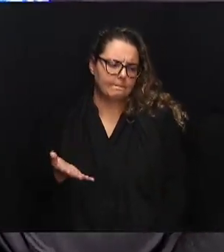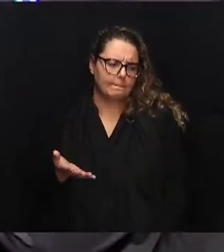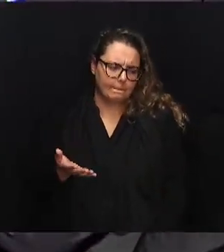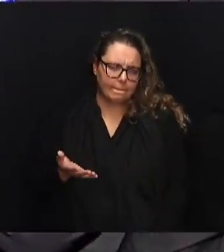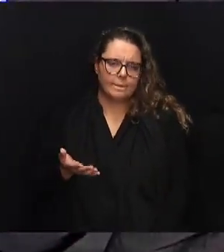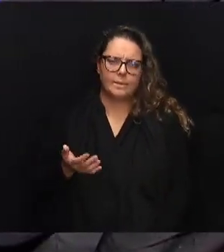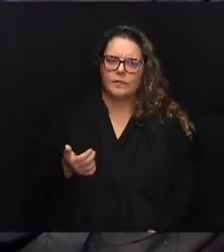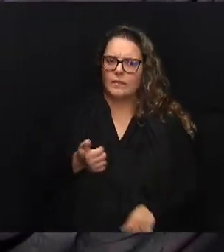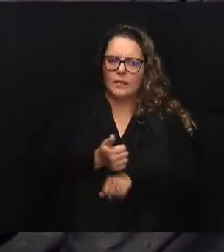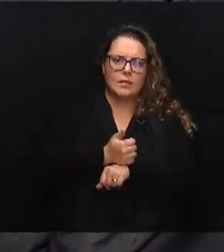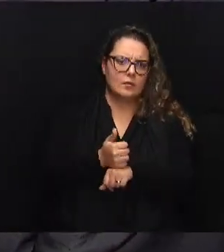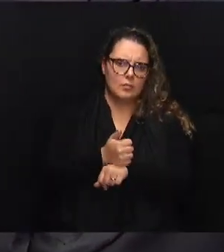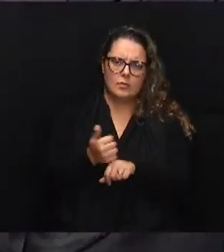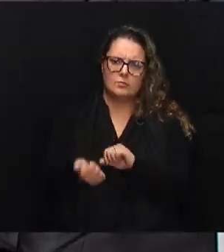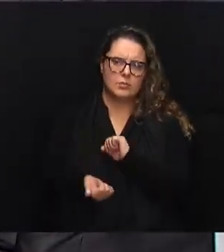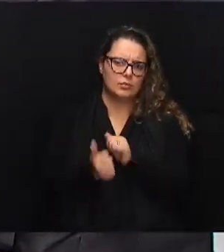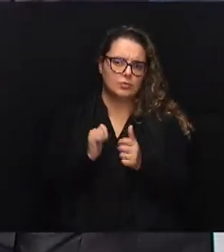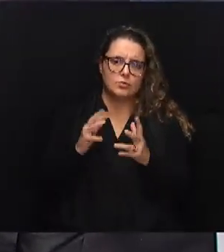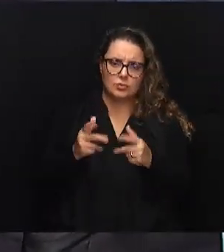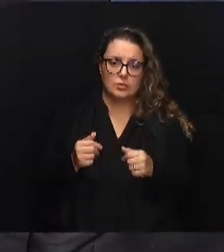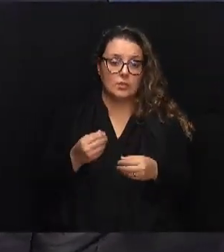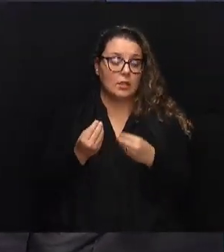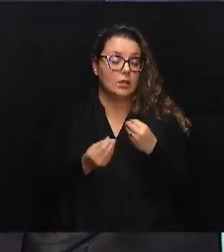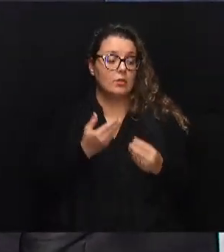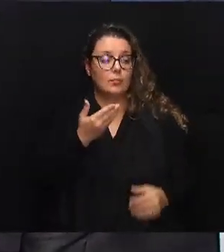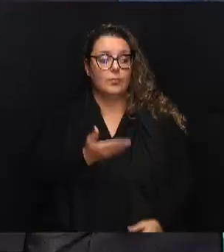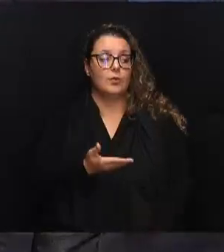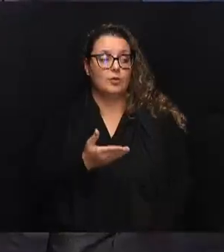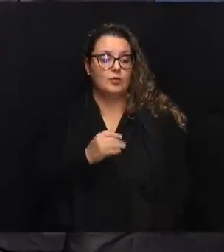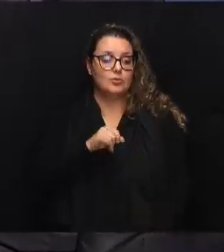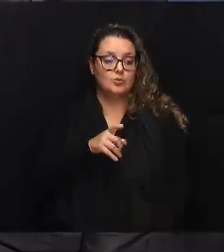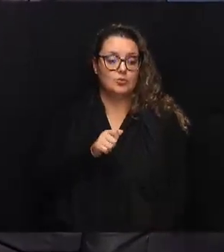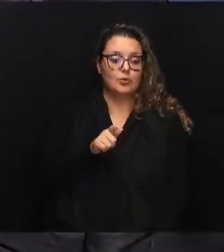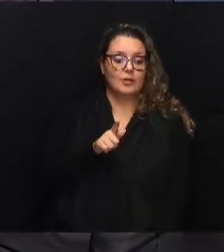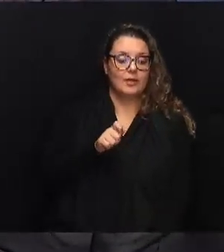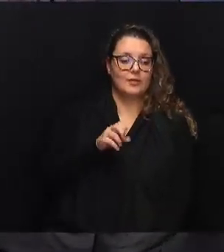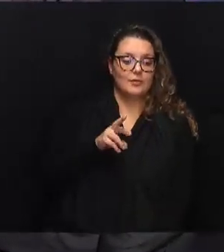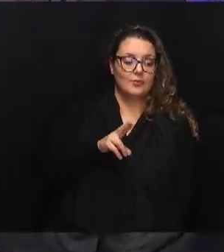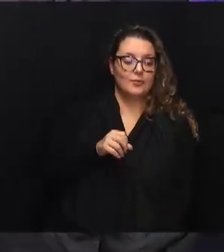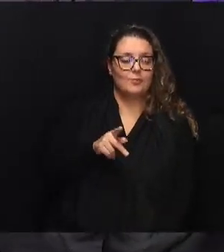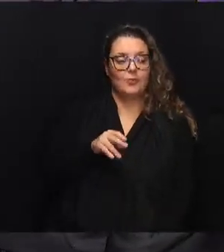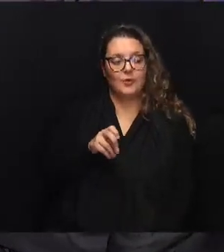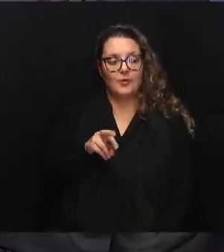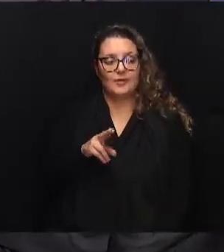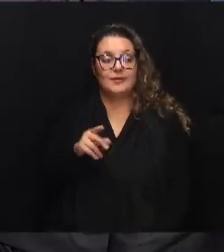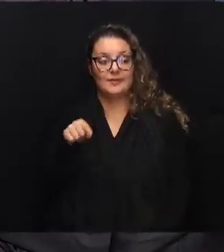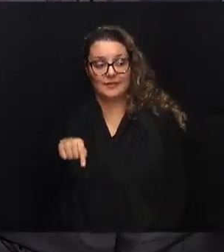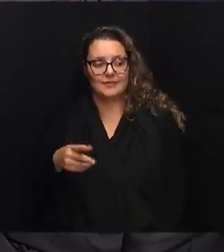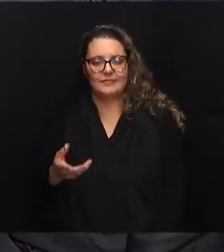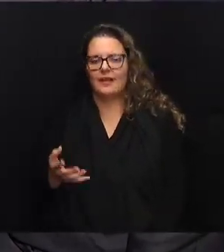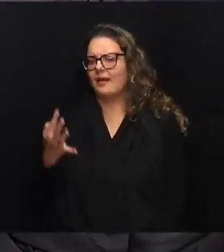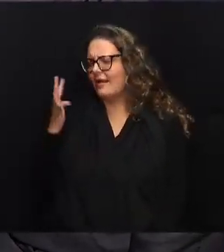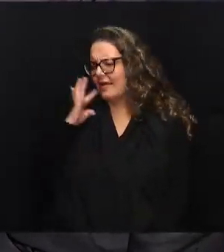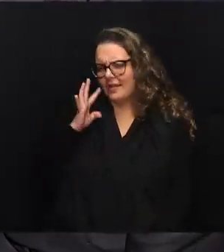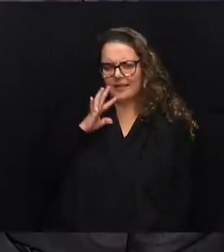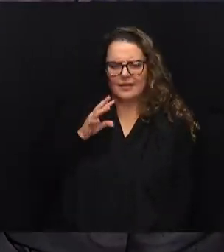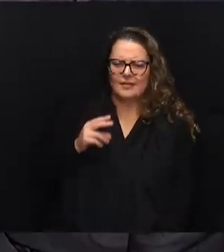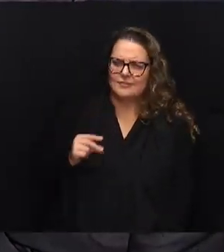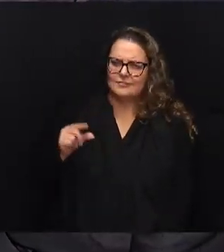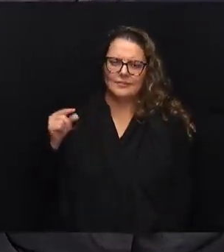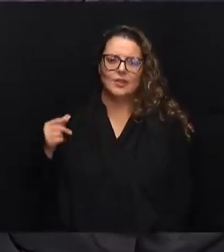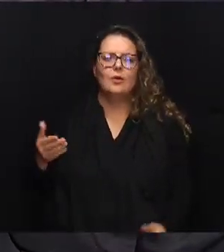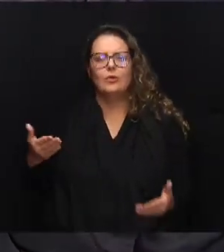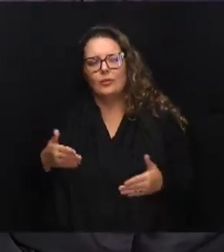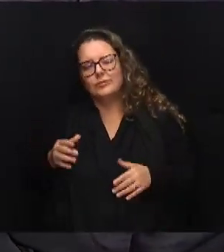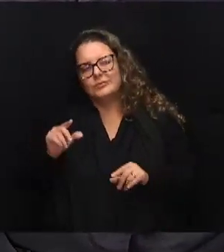por todos, assim, sem dúvida nenhuma. E como que é pra você ser um jogador de poker, né, jogar poker? Pra mim é super legal, assim, eu já joguei bastante, hoje eu jogo